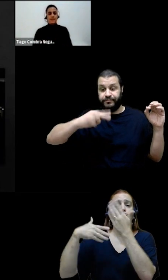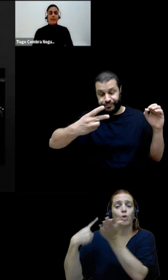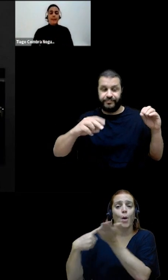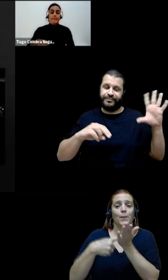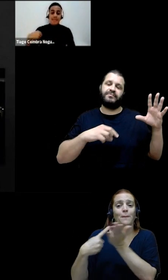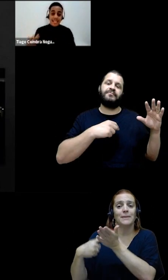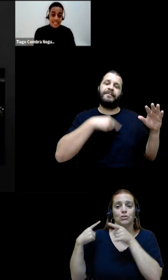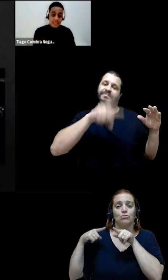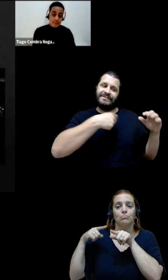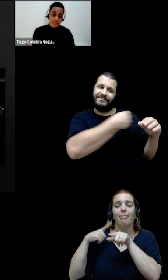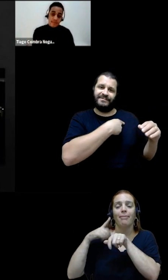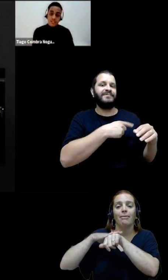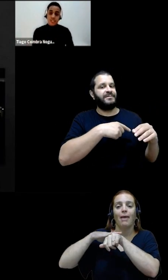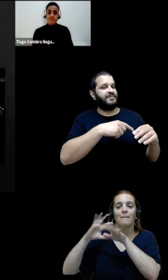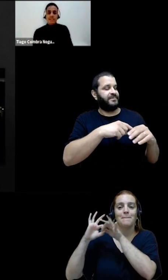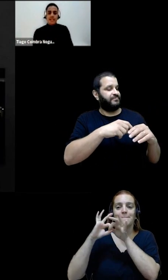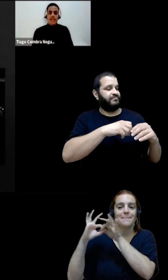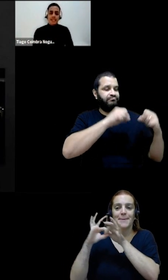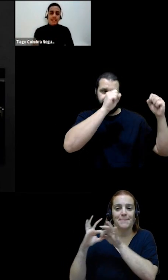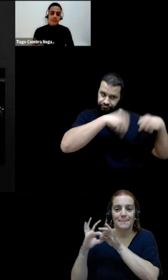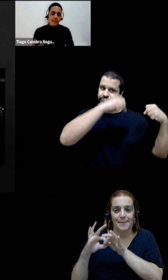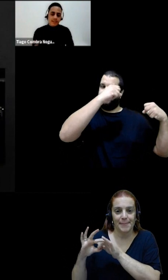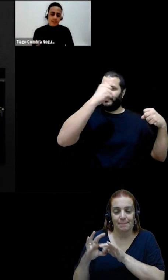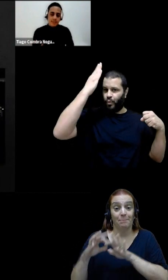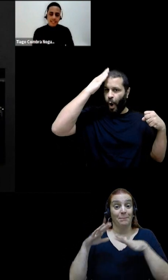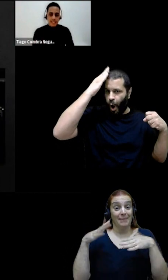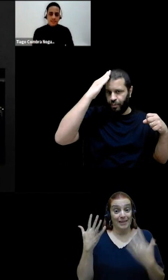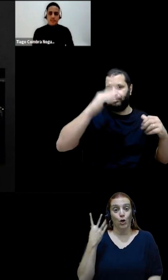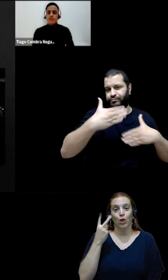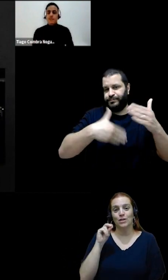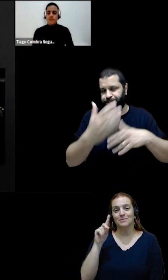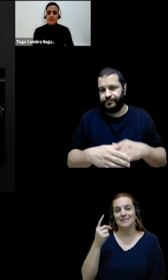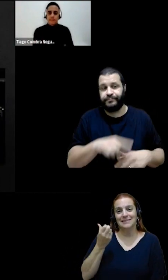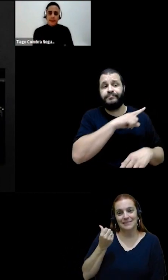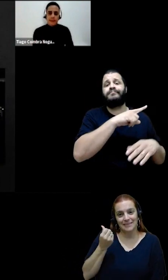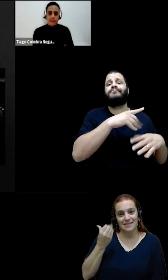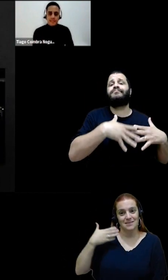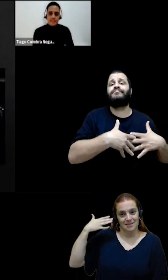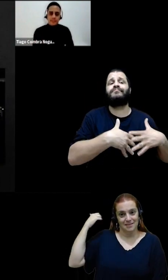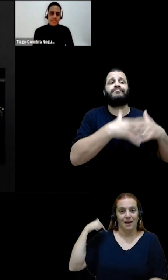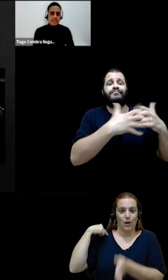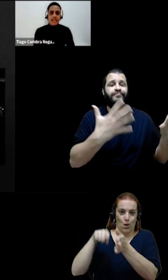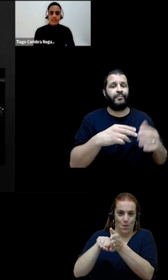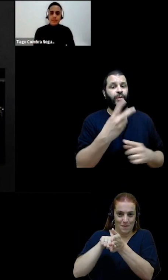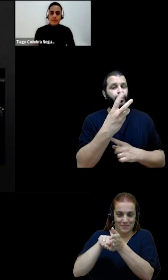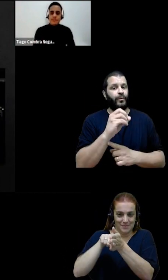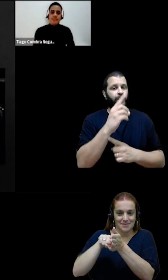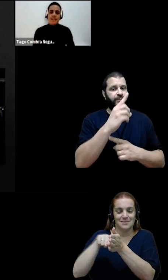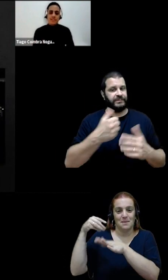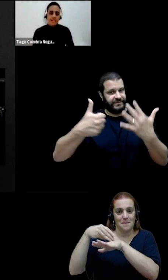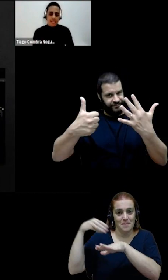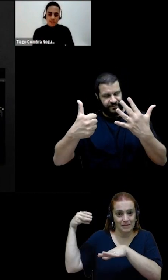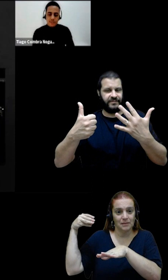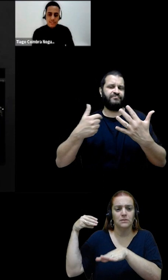interpretação. E aí, nessa perspectiva, é que lá em 2016 eu fiz a pesquisa do mestrado e pude